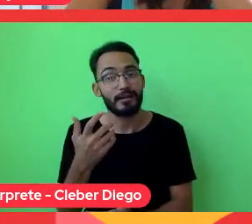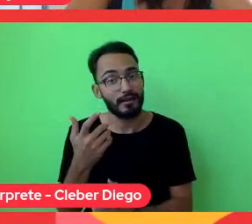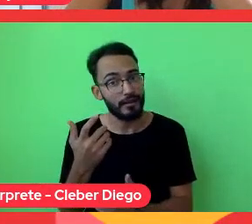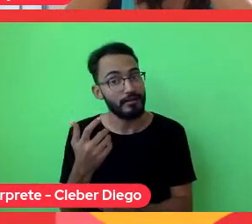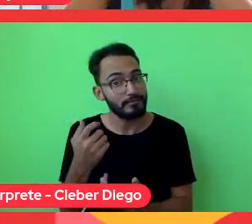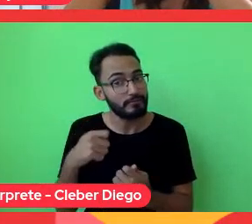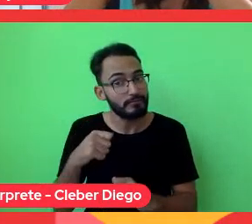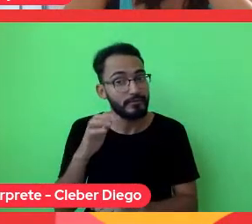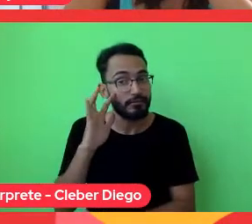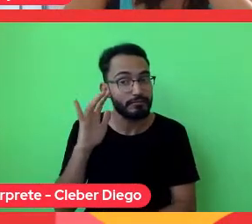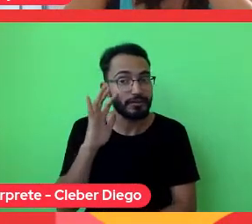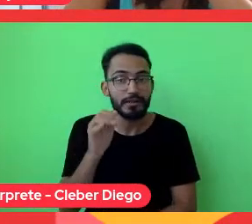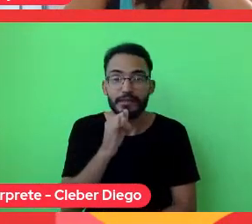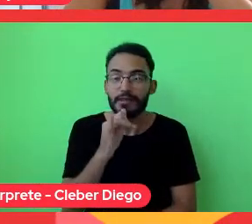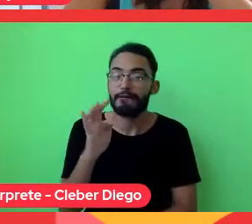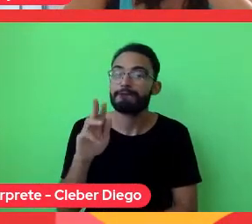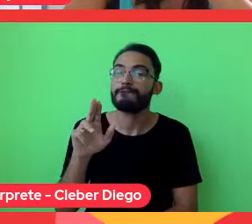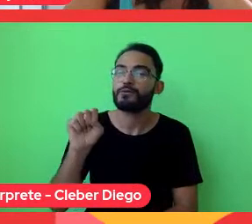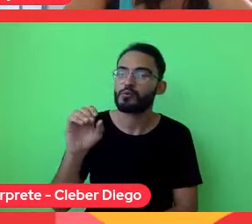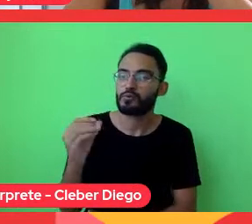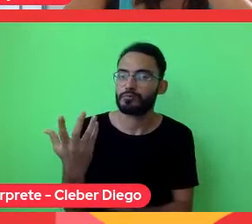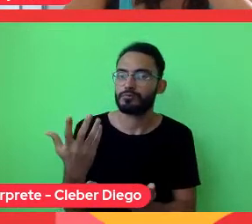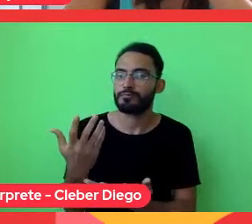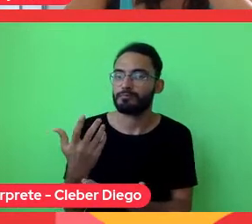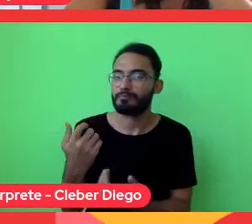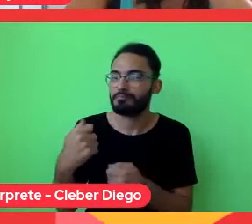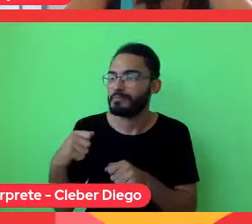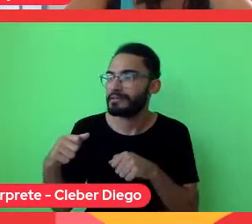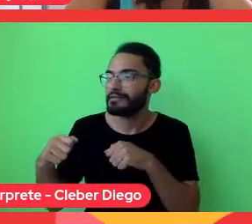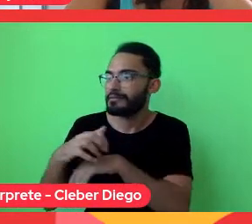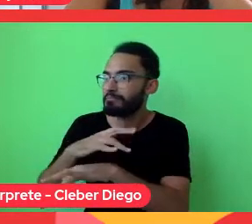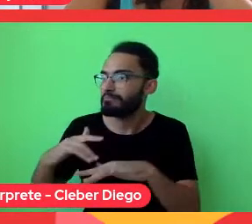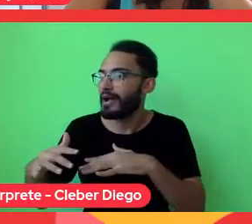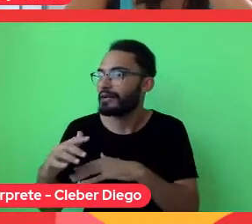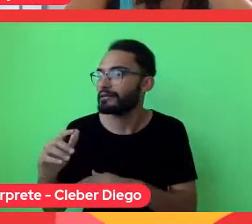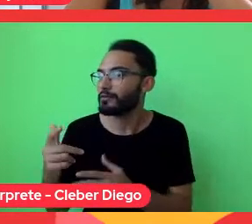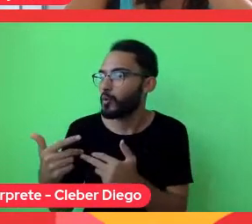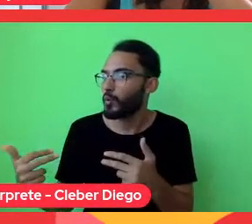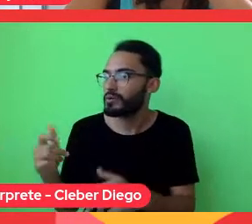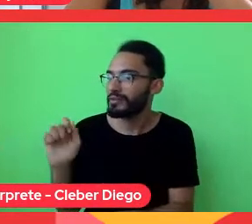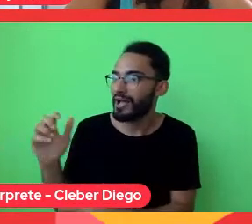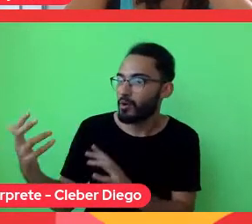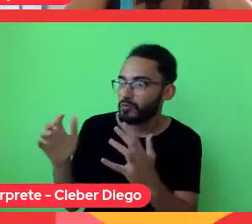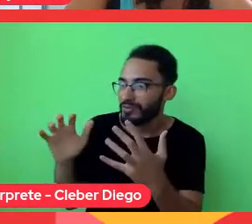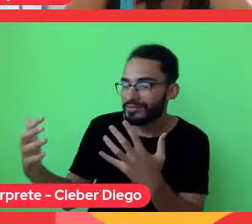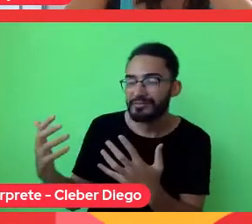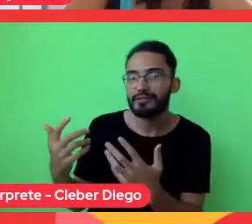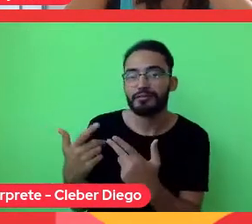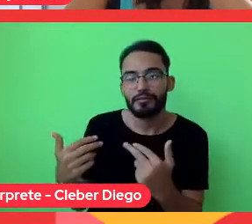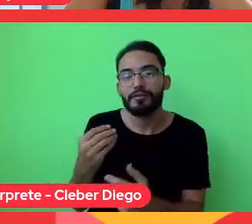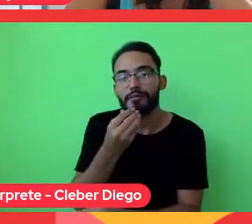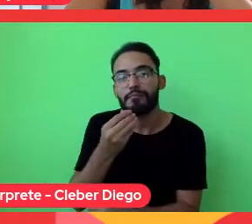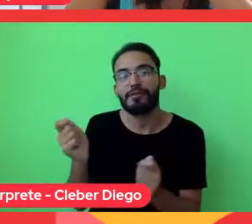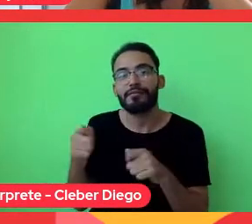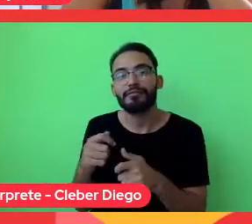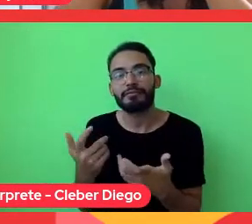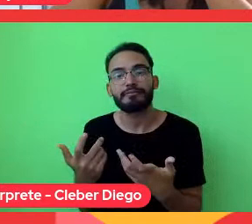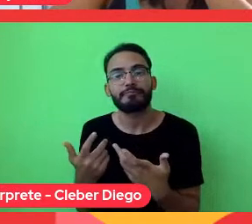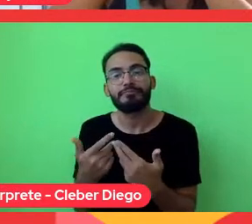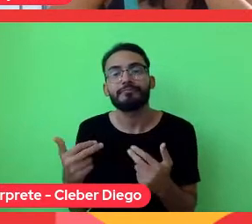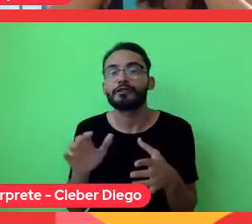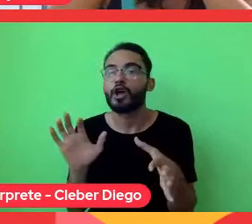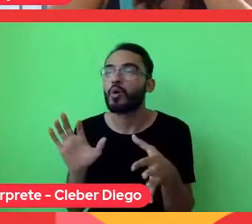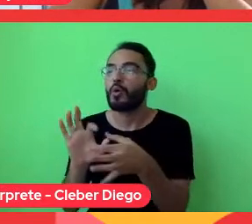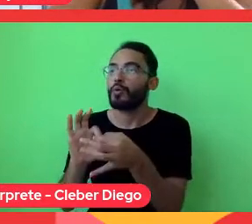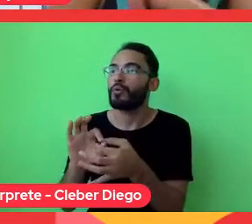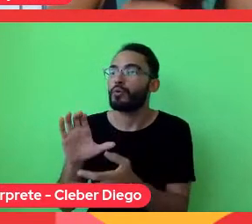esse pensamento difuso, tu dá espaço para as coisas acontecerem, que vai possibilitar que tu faça